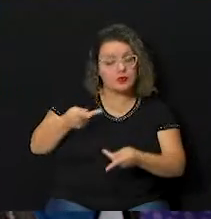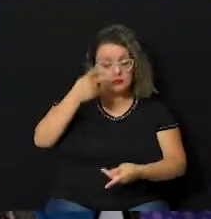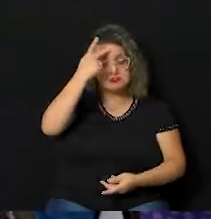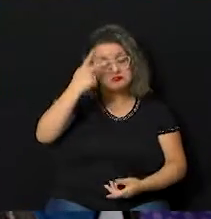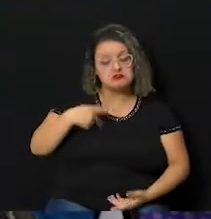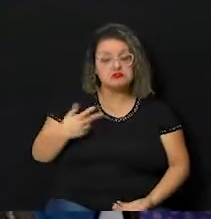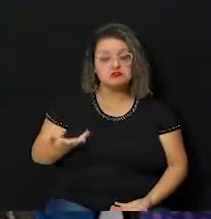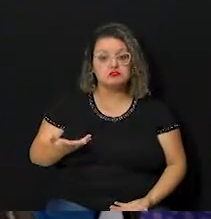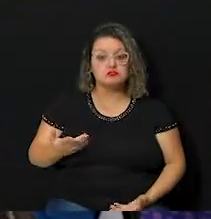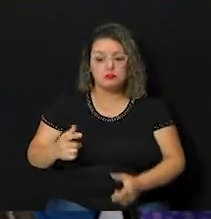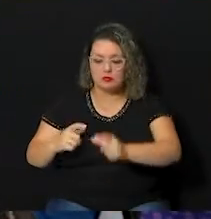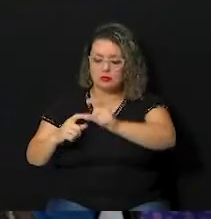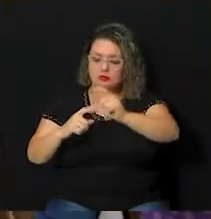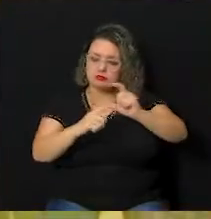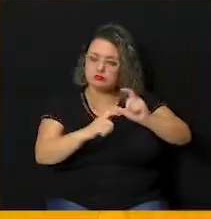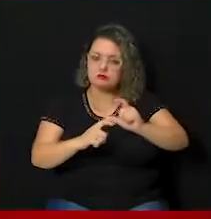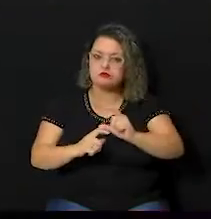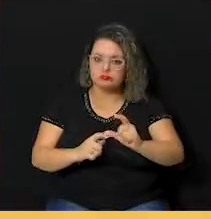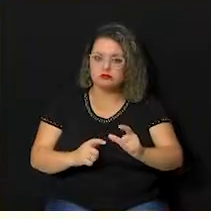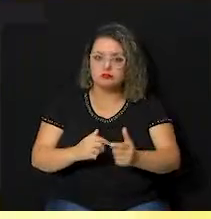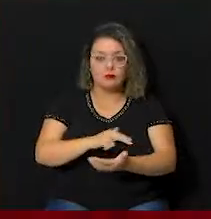um quadrinho que eu gosto muito, tem muito apreço.